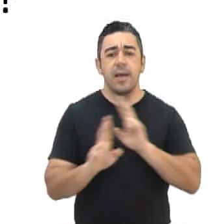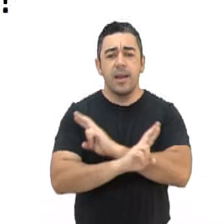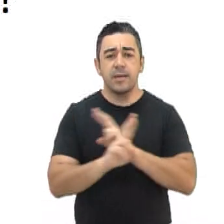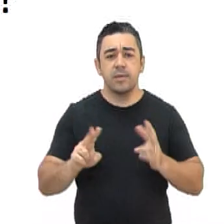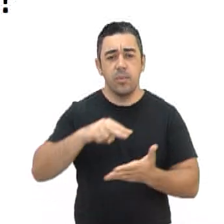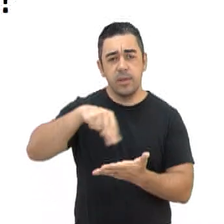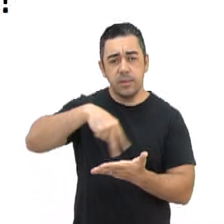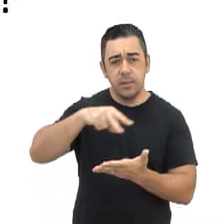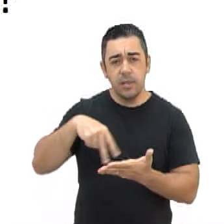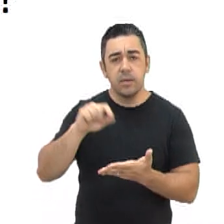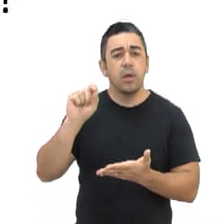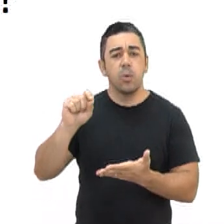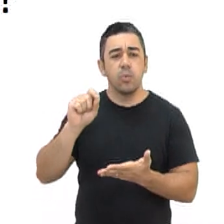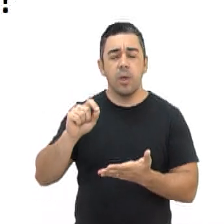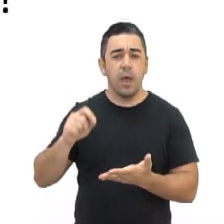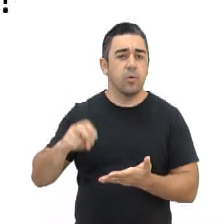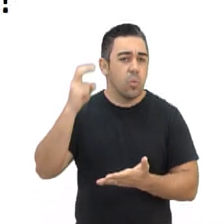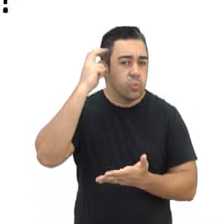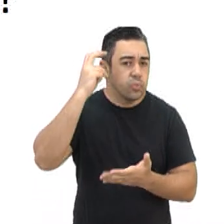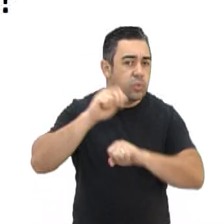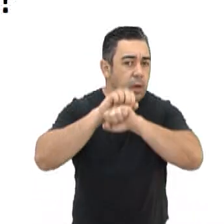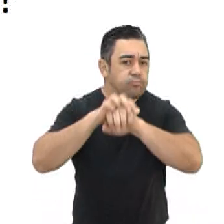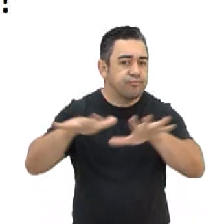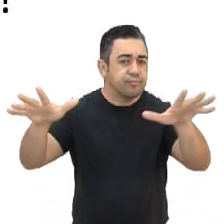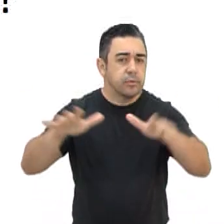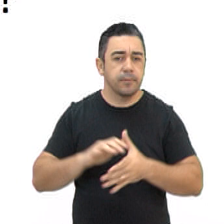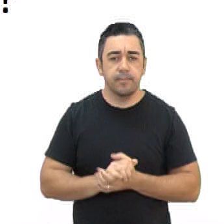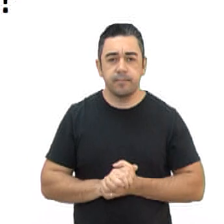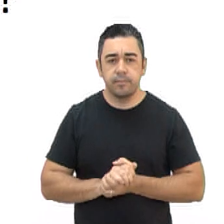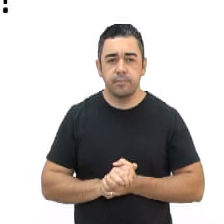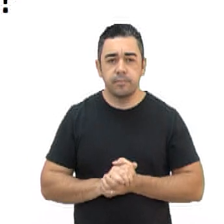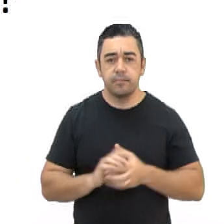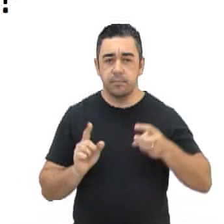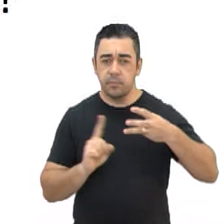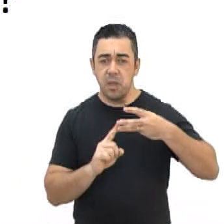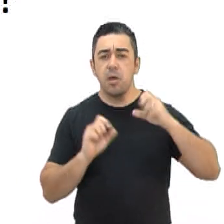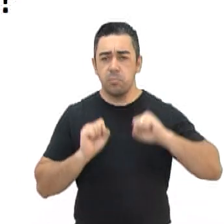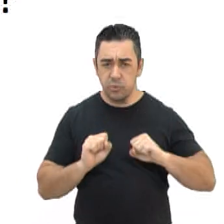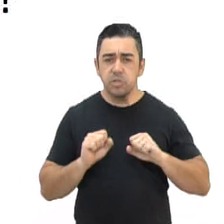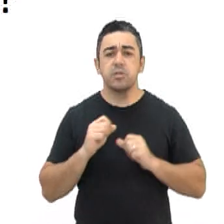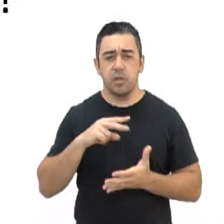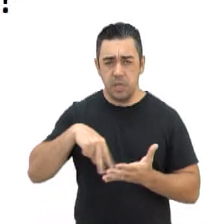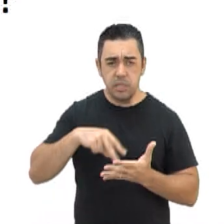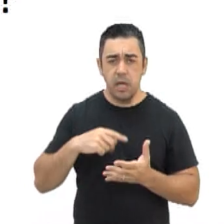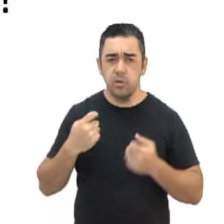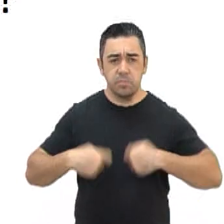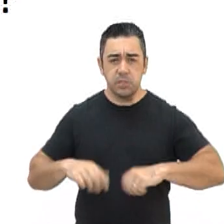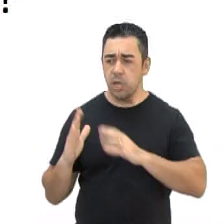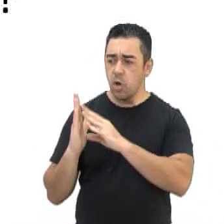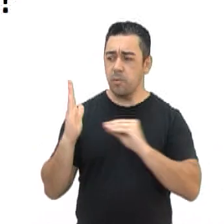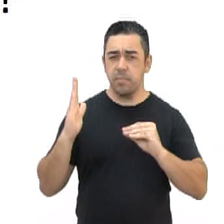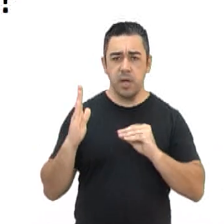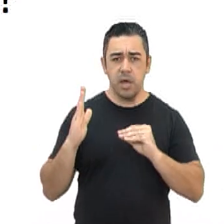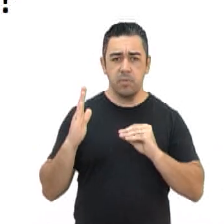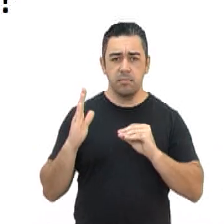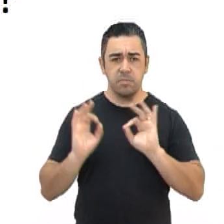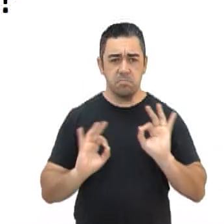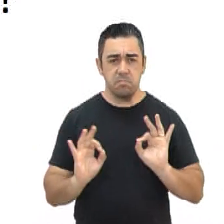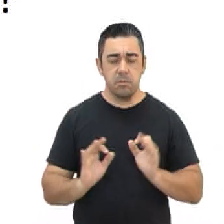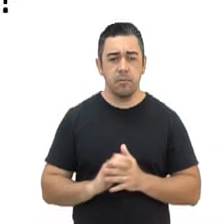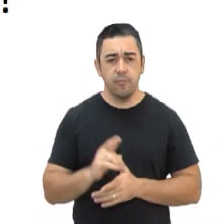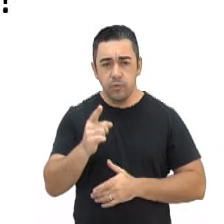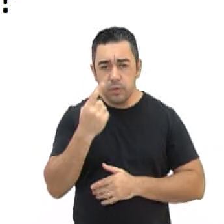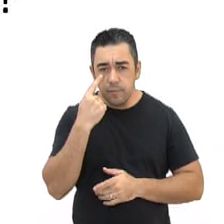a dança e a indústria cultural? É possível dançar sem seguir modelos? Então, se vocês